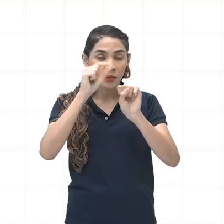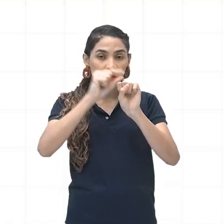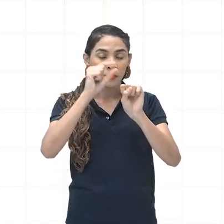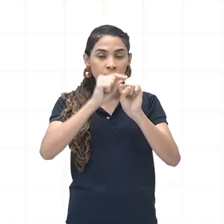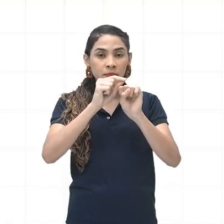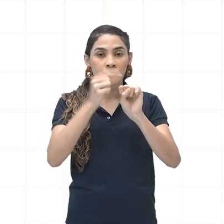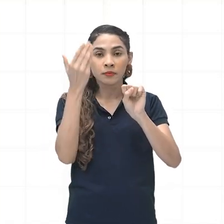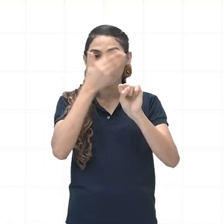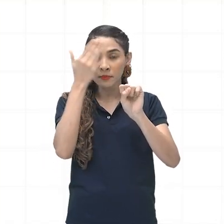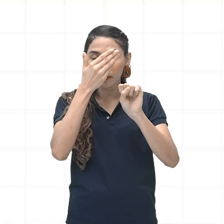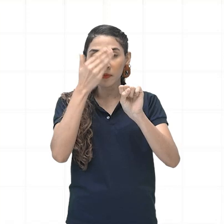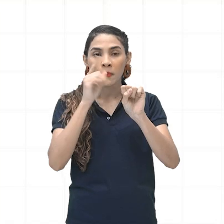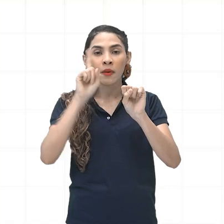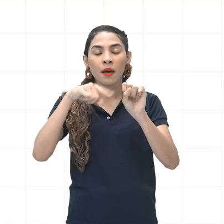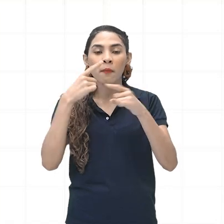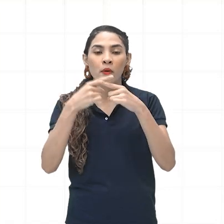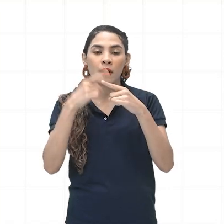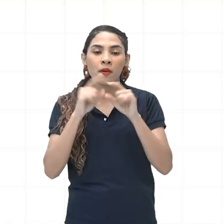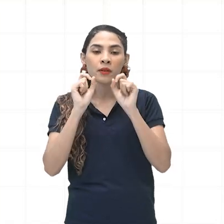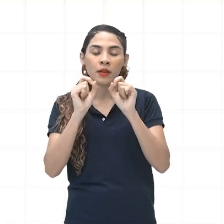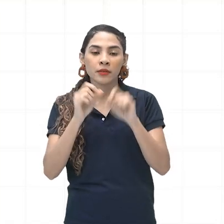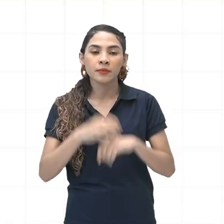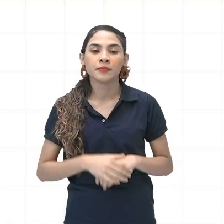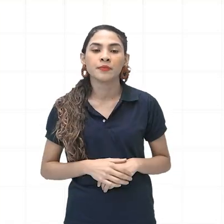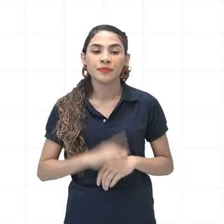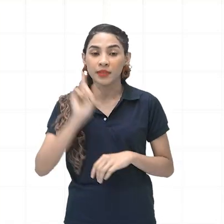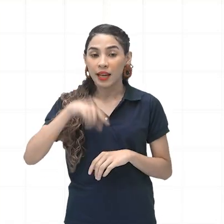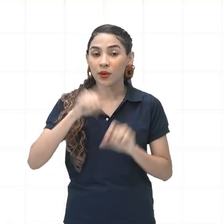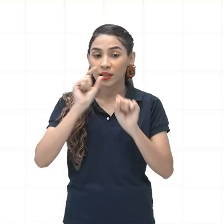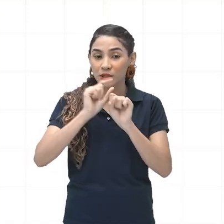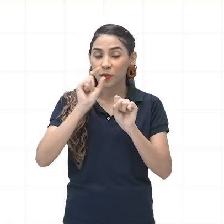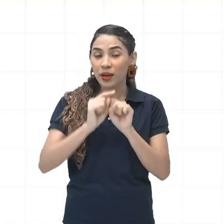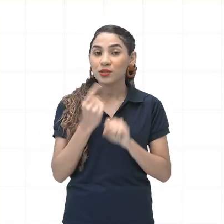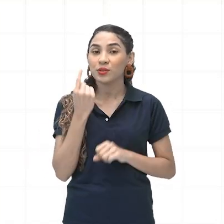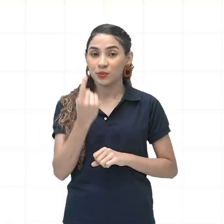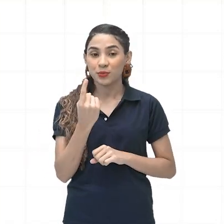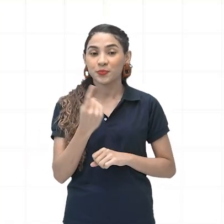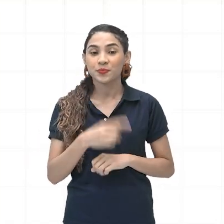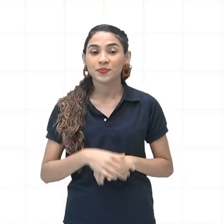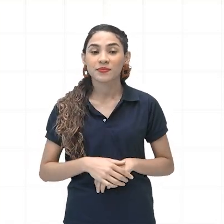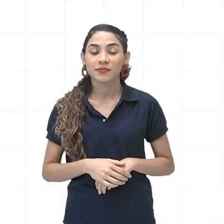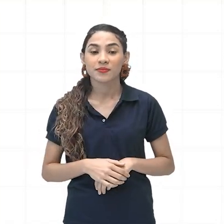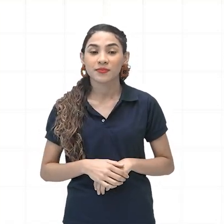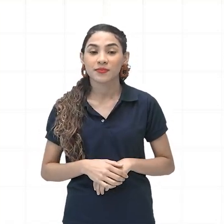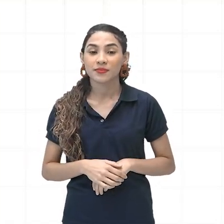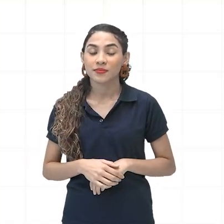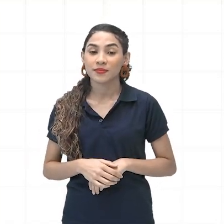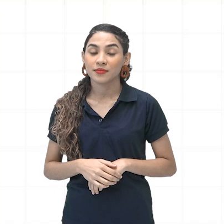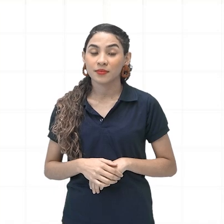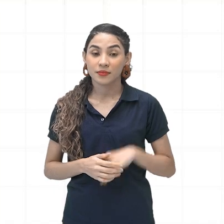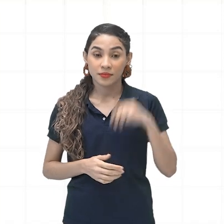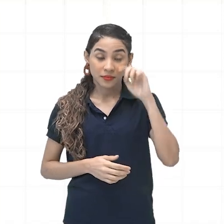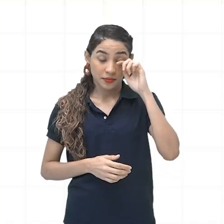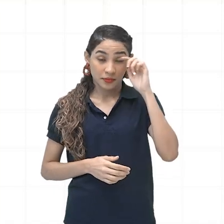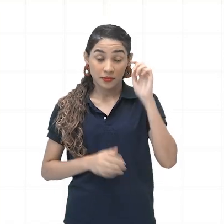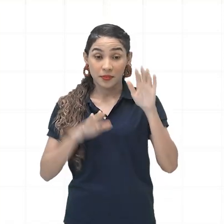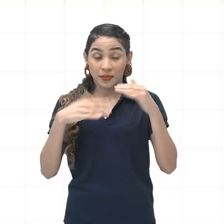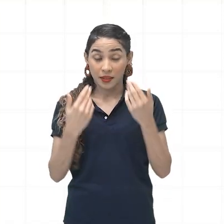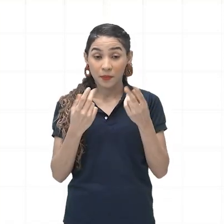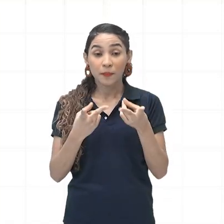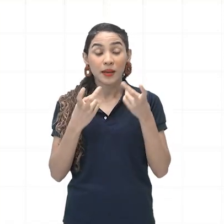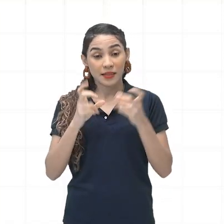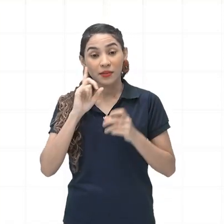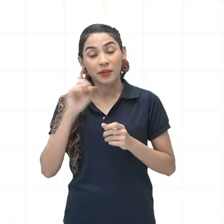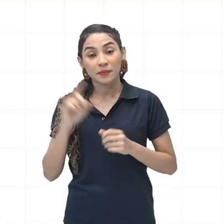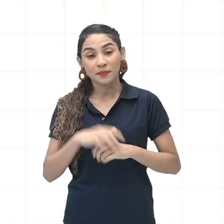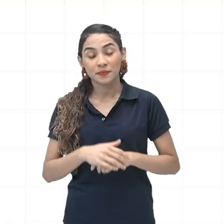expoente visível, é porque esse expoente é o expoente 1. Então, um ponto aqui de